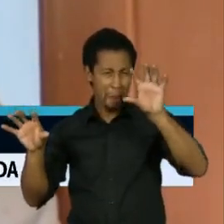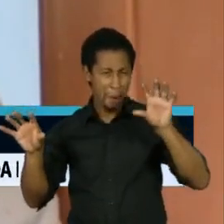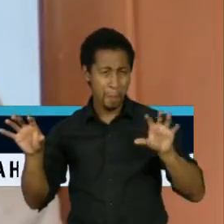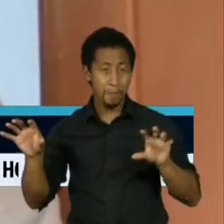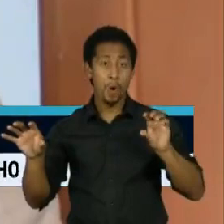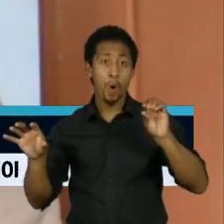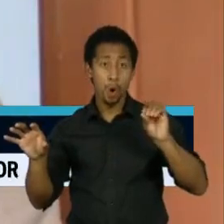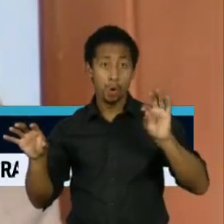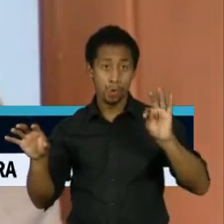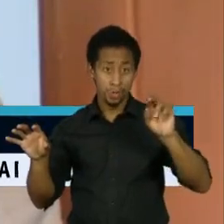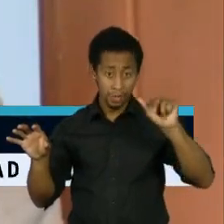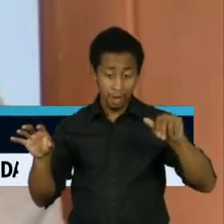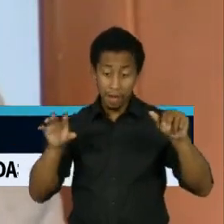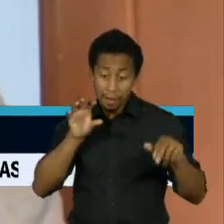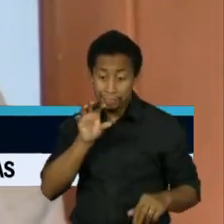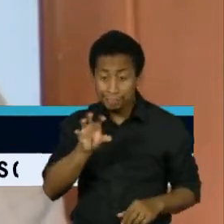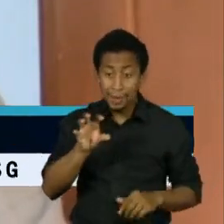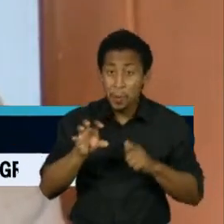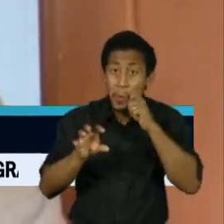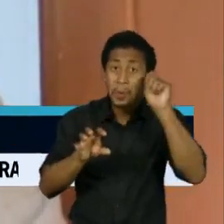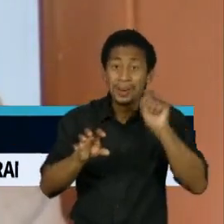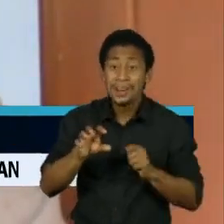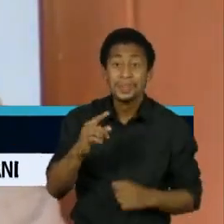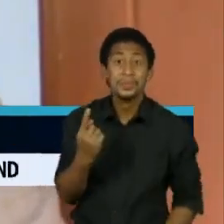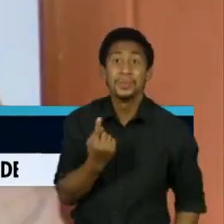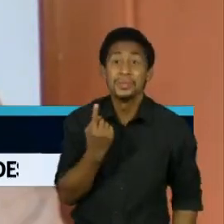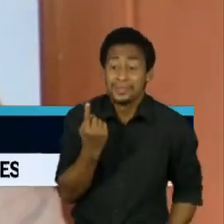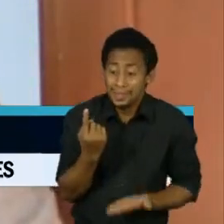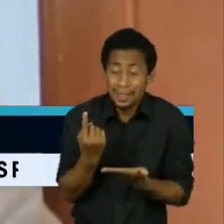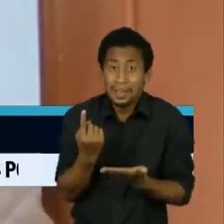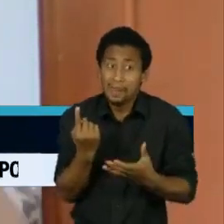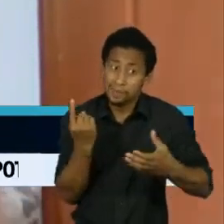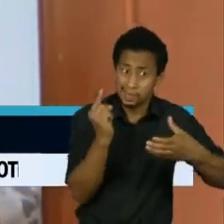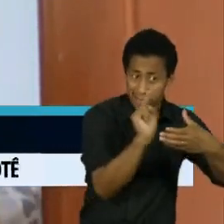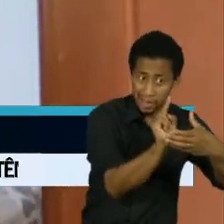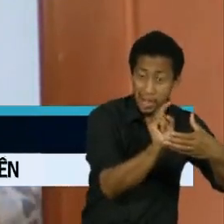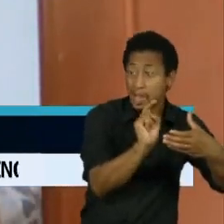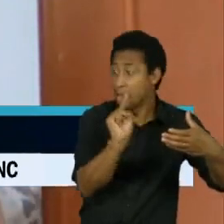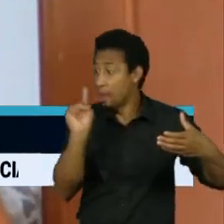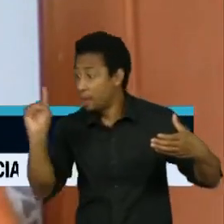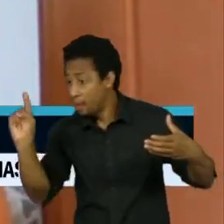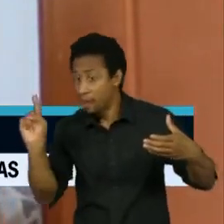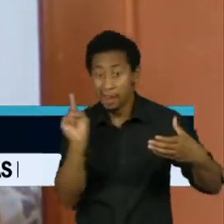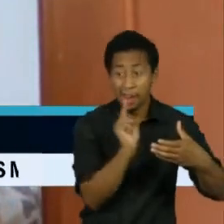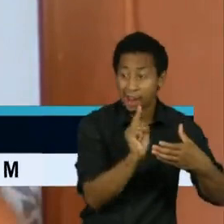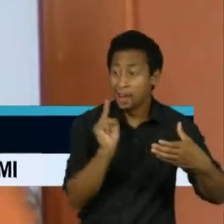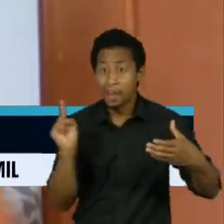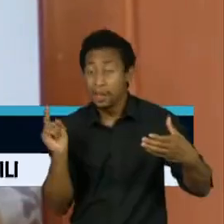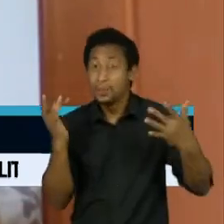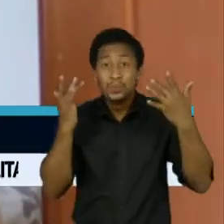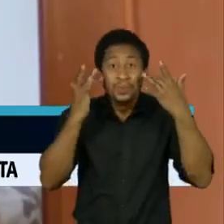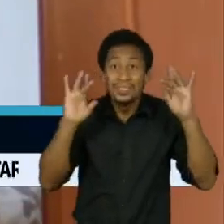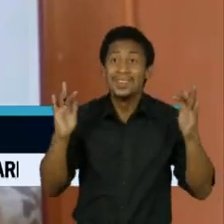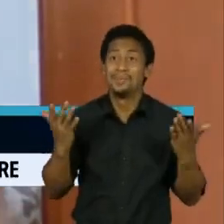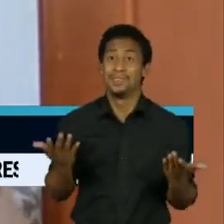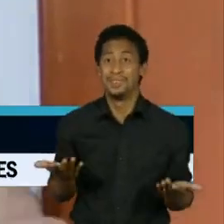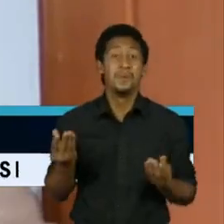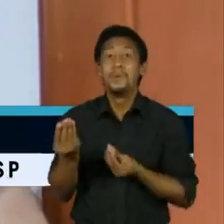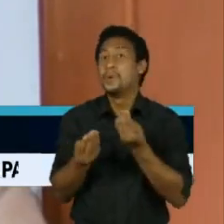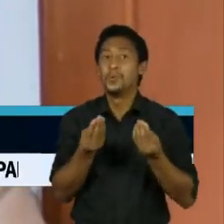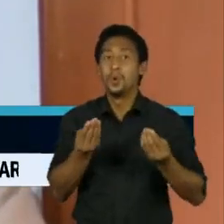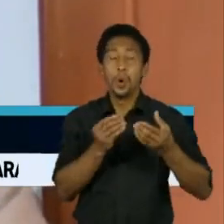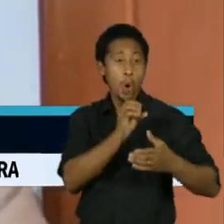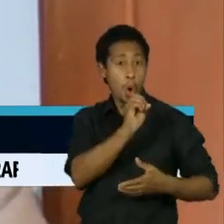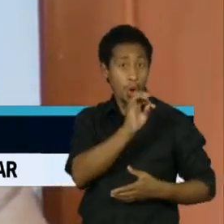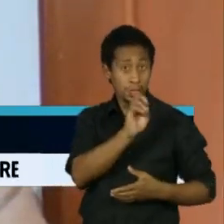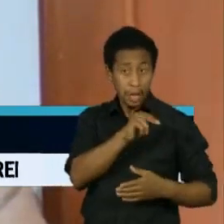colocar-se na Ucrânia, nem se a Ucrânia conseguiria atender às condições que a fariam ser